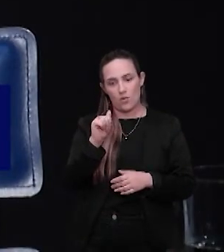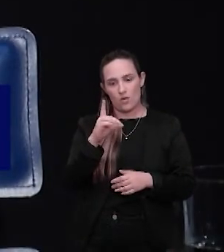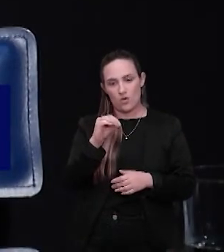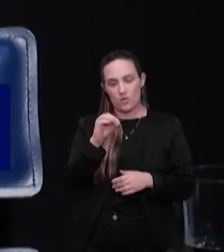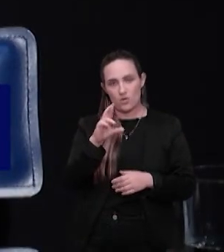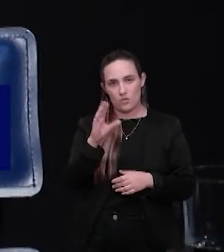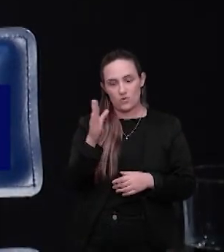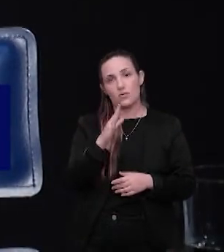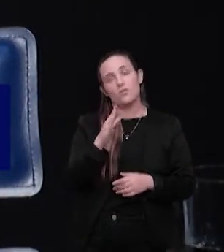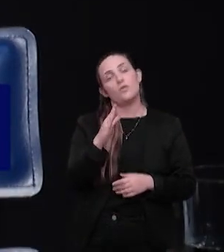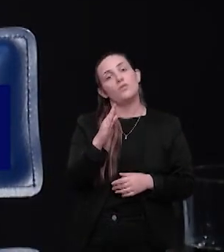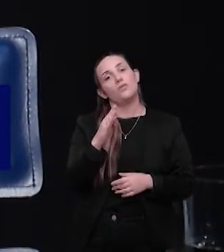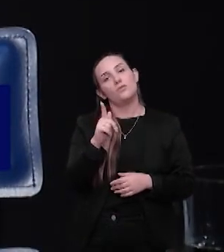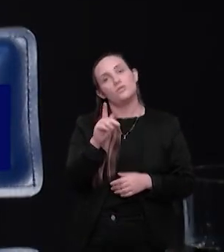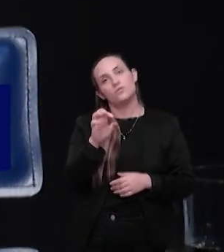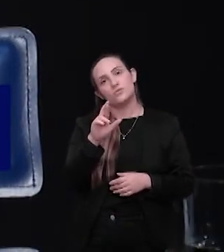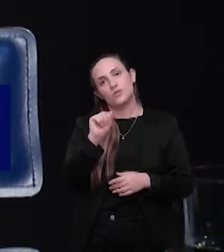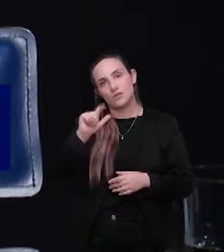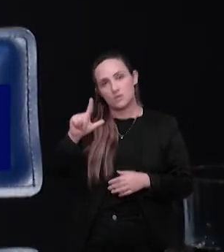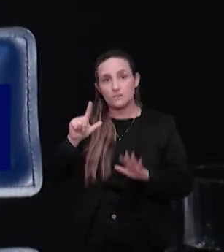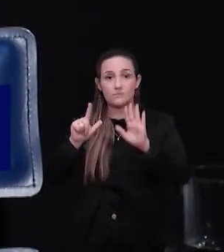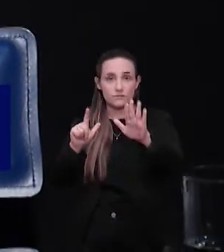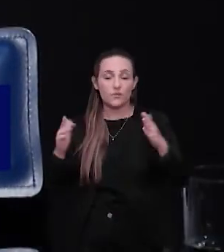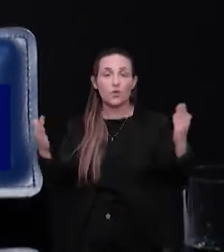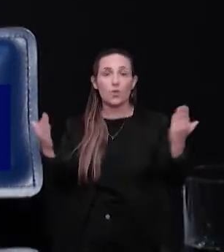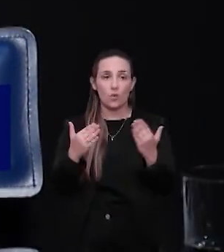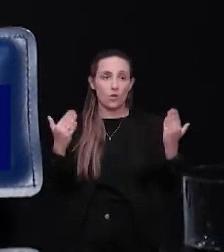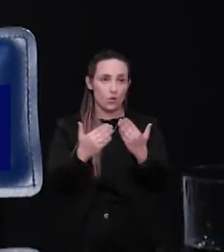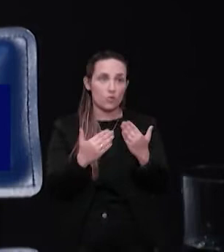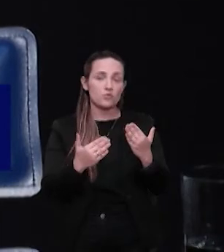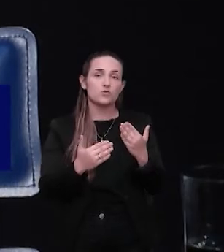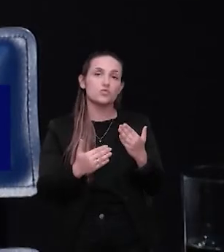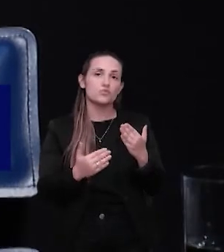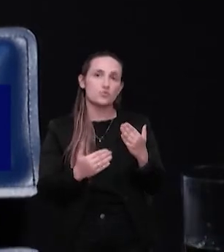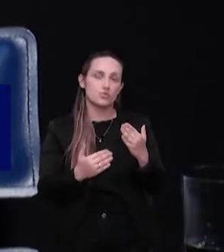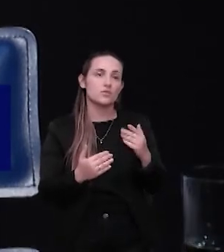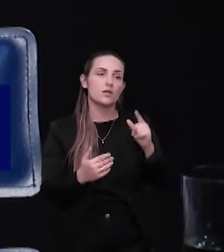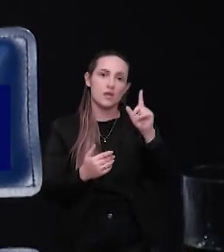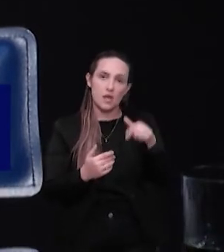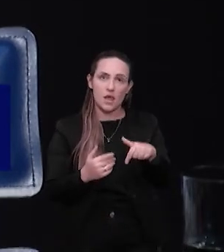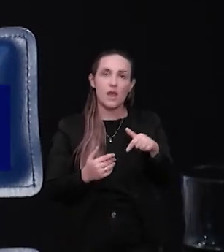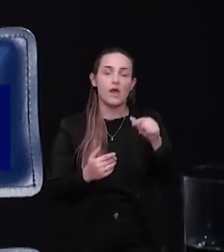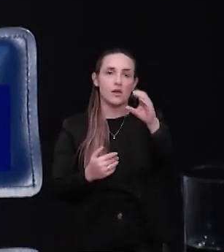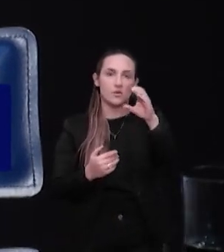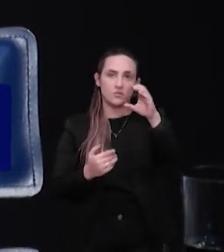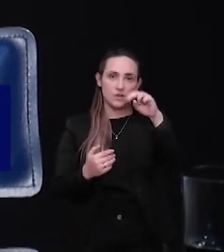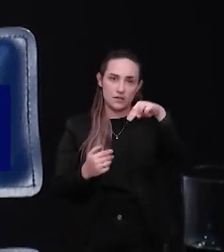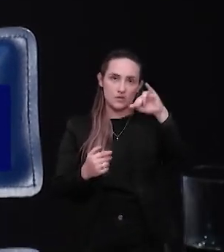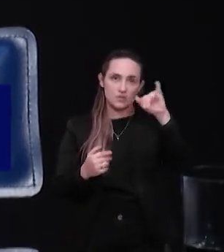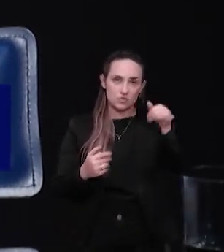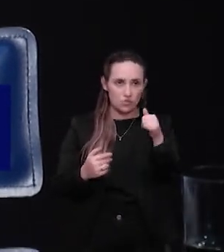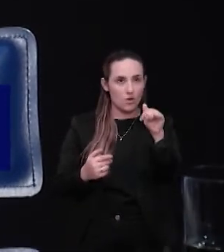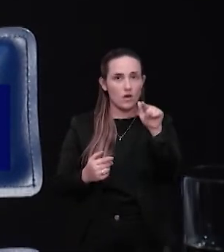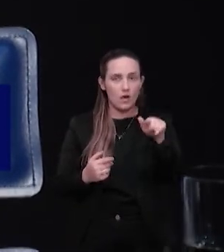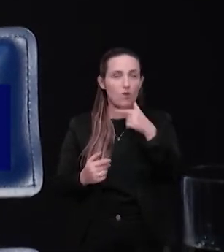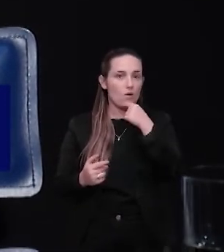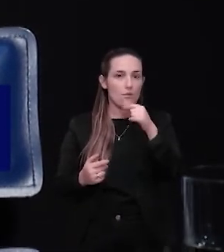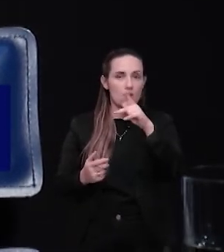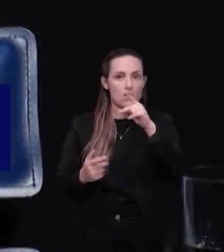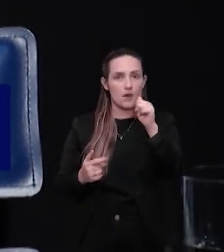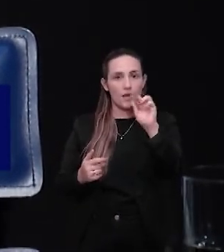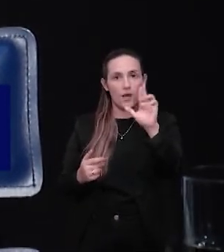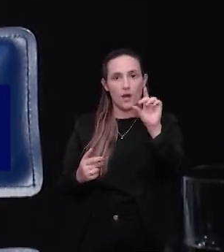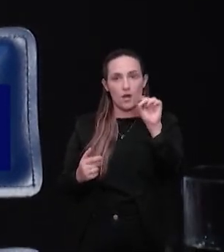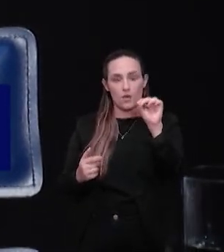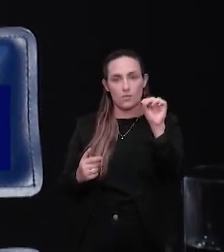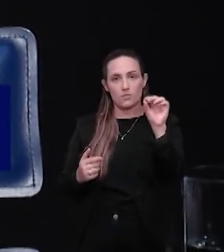Justiça, hoje integrante do Conselho Nacional do Ministério Público, uma instituição importantíssima, né, que faz controle interno da instituição, e o Dr. Paulo Passos, que foi nosso PGJ há 4